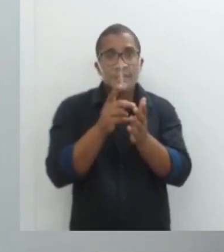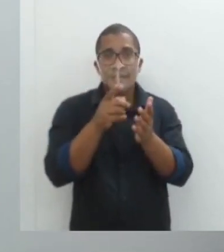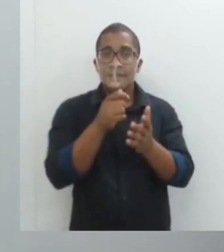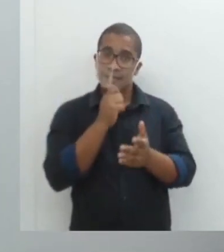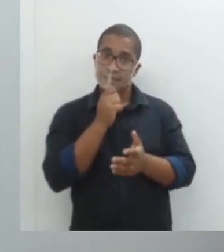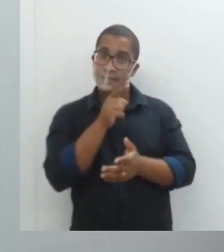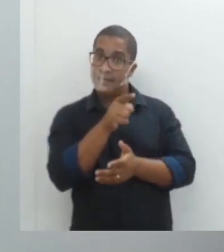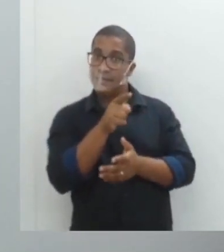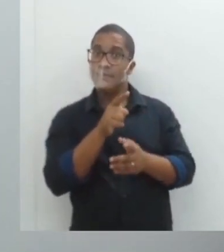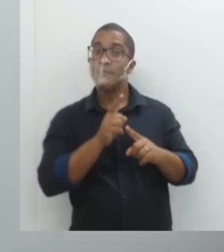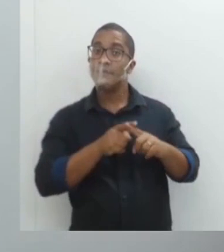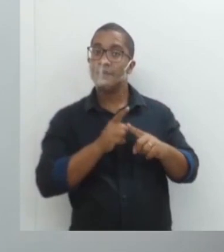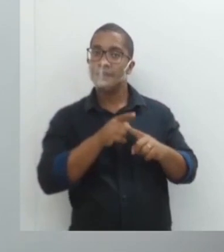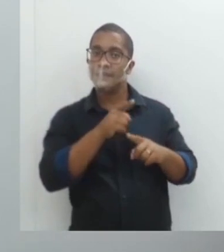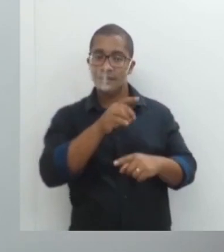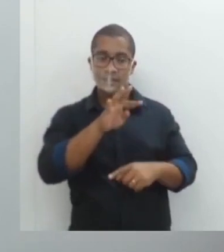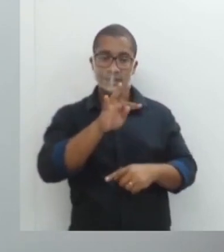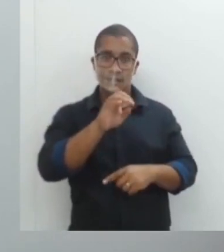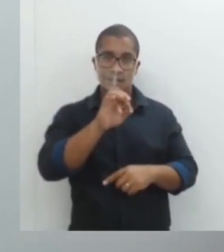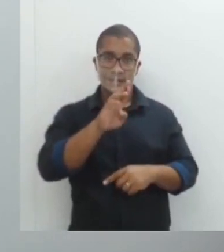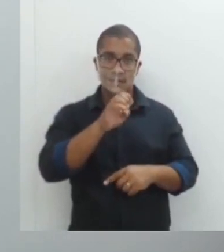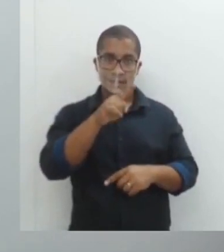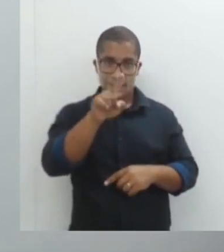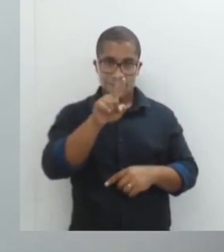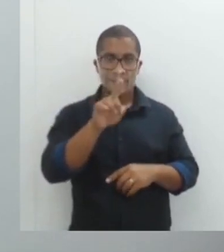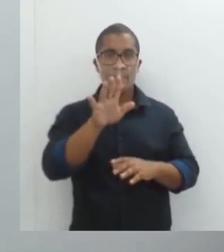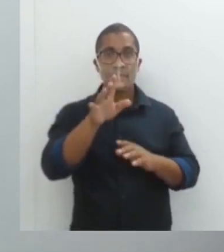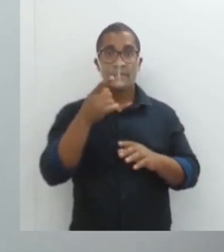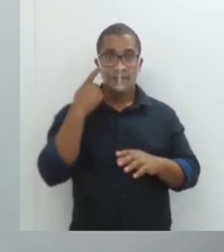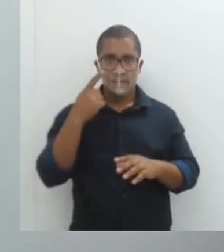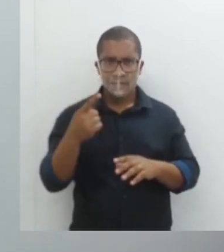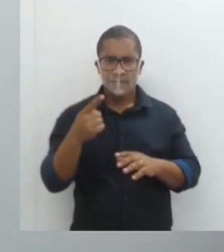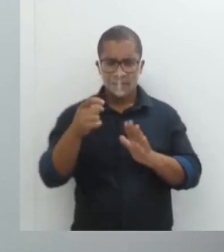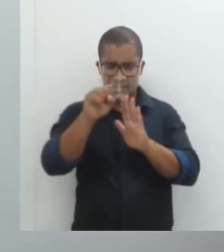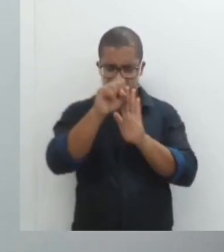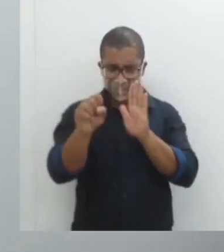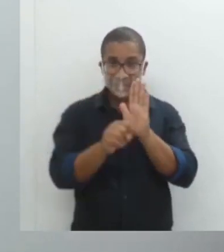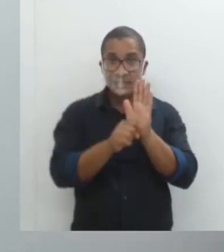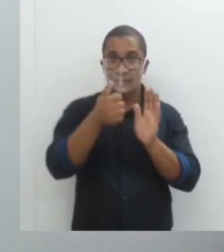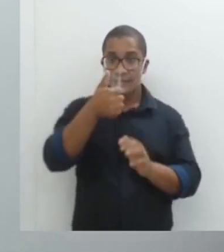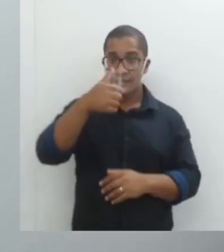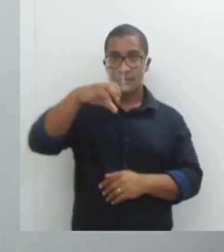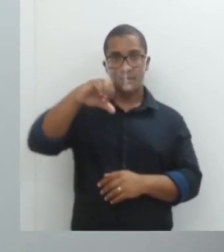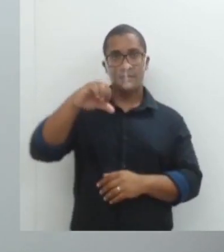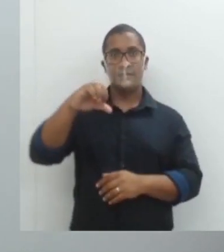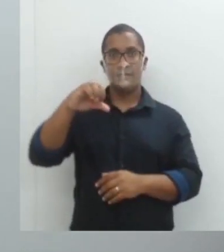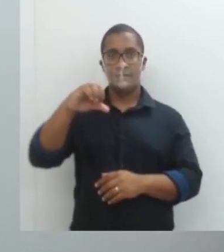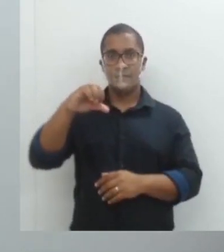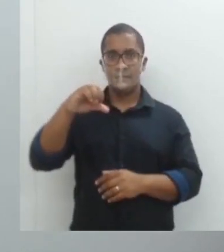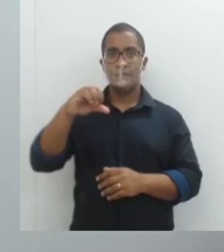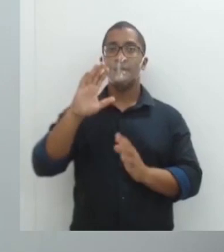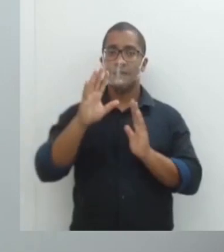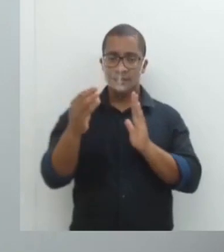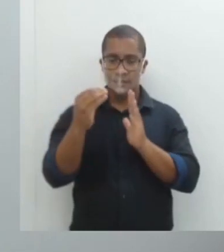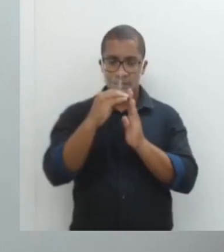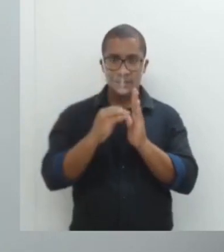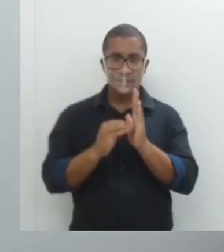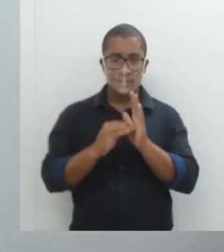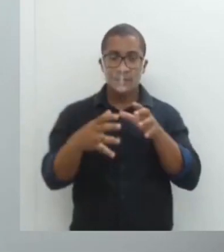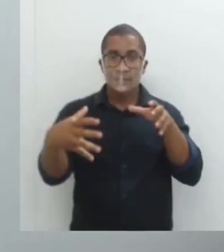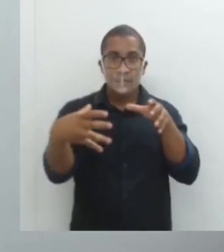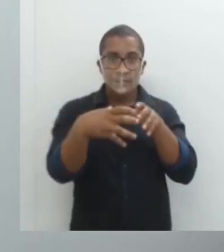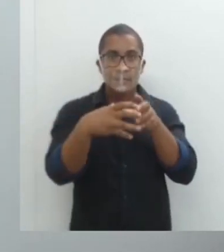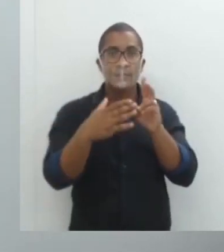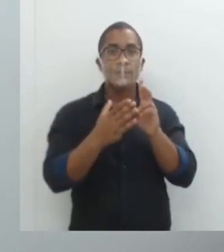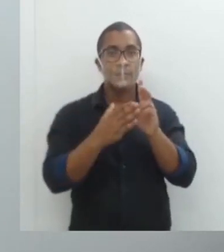Então, por exemplo, no século, você já viu aí que desde o século XIX, né, já datam aí essa tribo